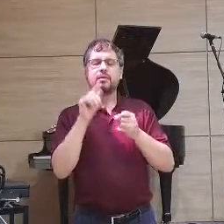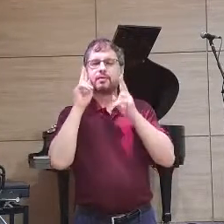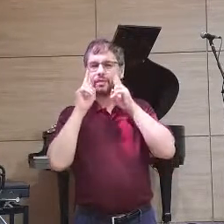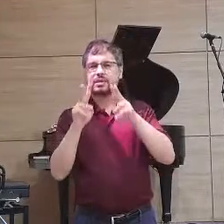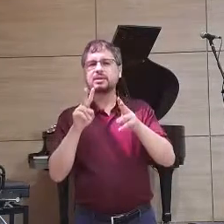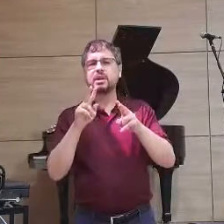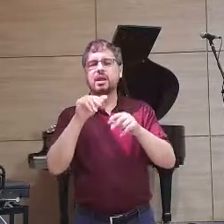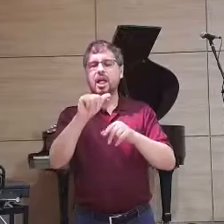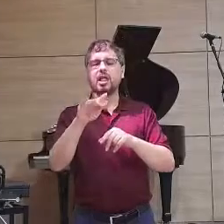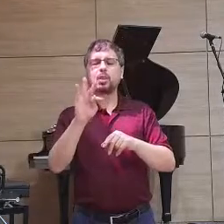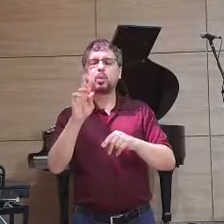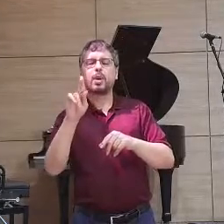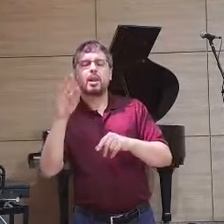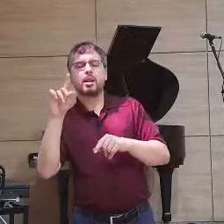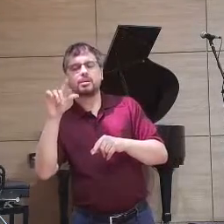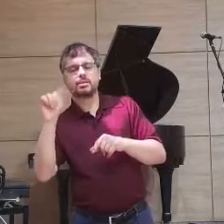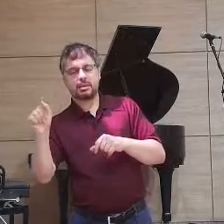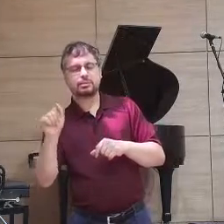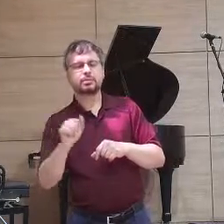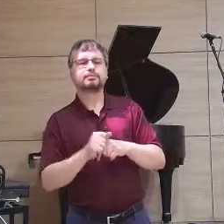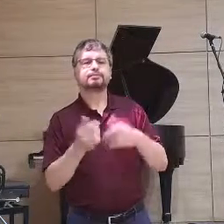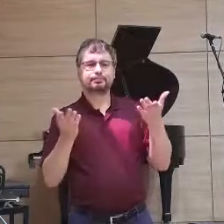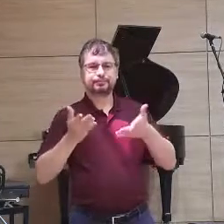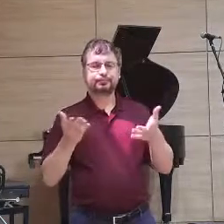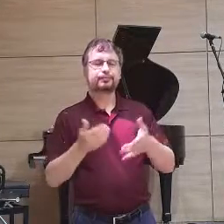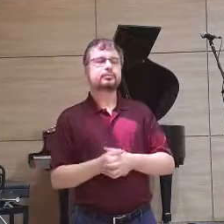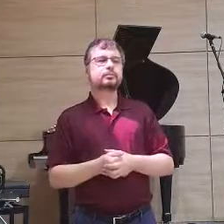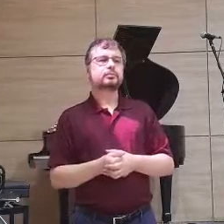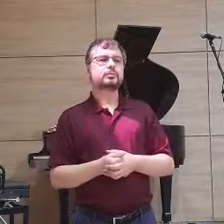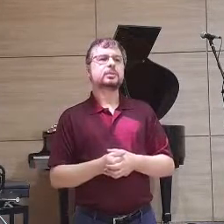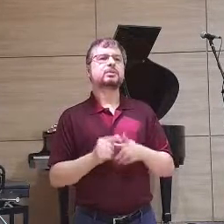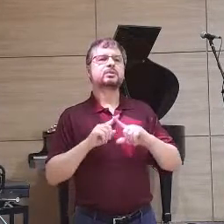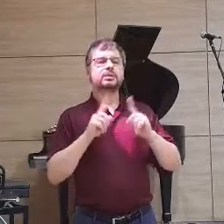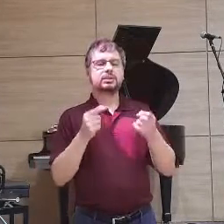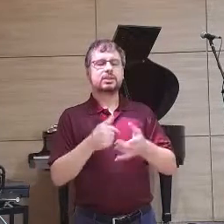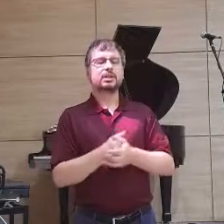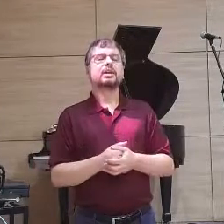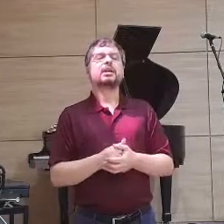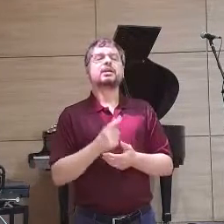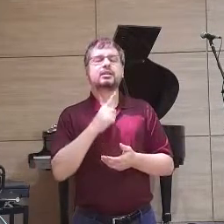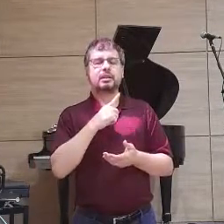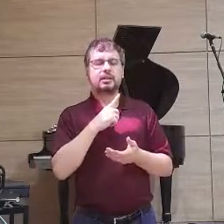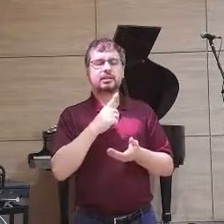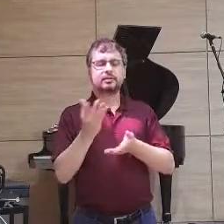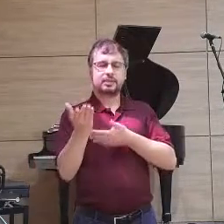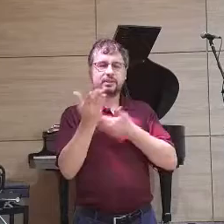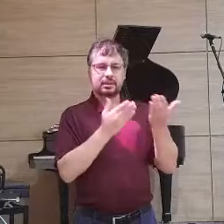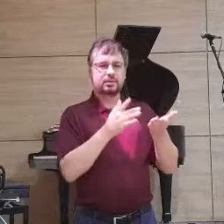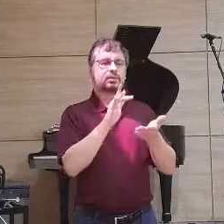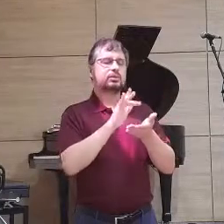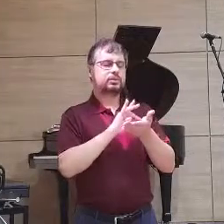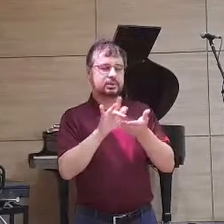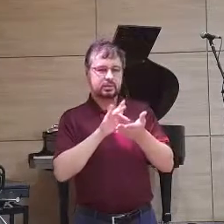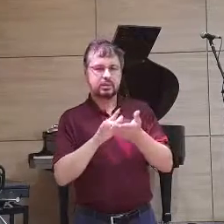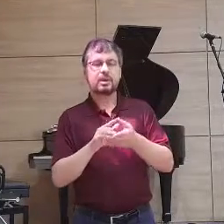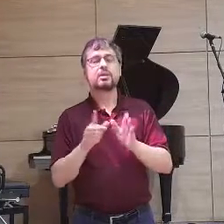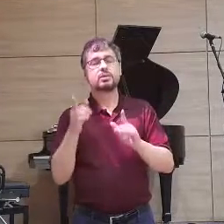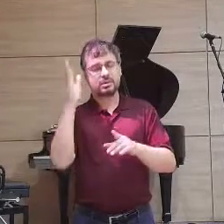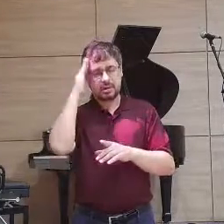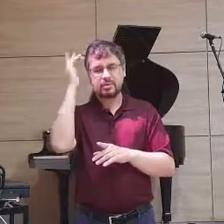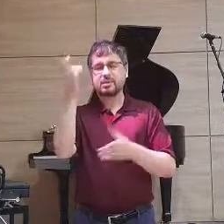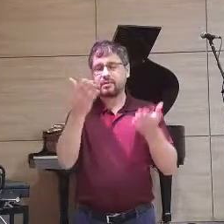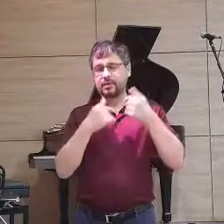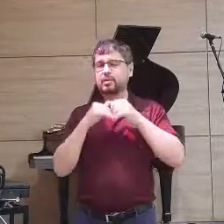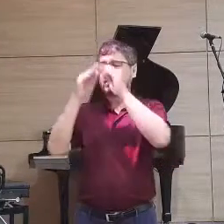sem você trouxer o celular para analisar a Bíblia e eu tô pressupondo que você tá vindo para buscar o senhor para adorá-lo